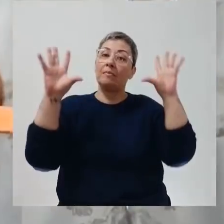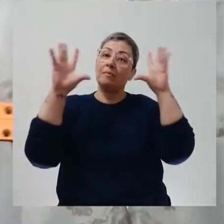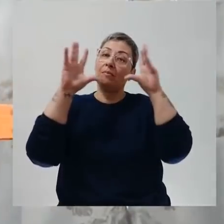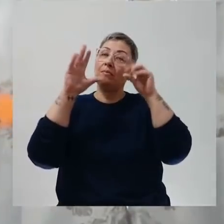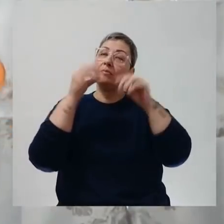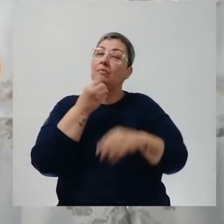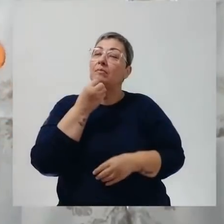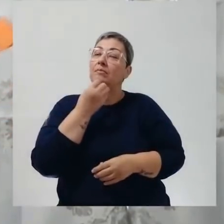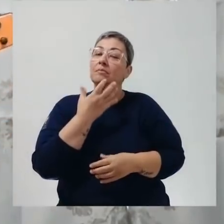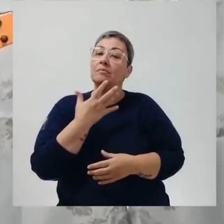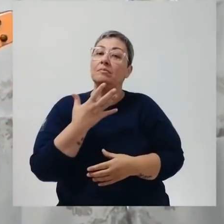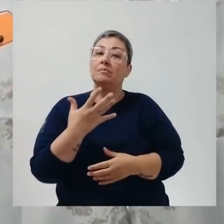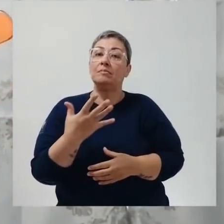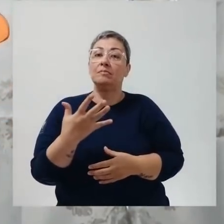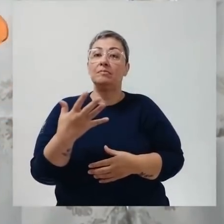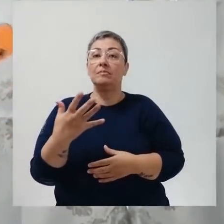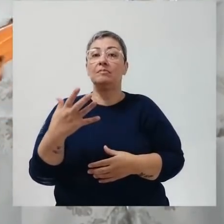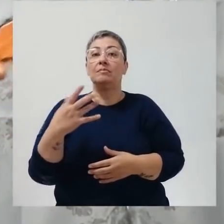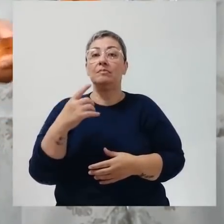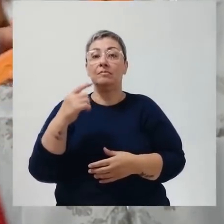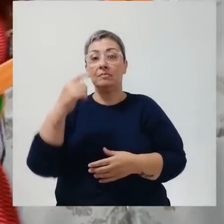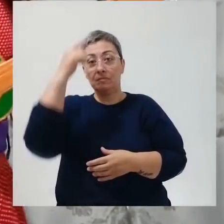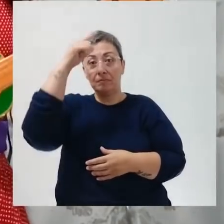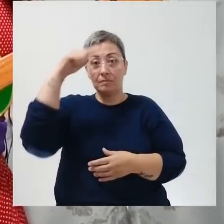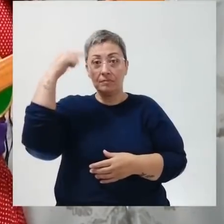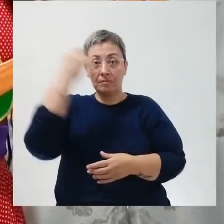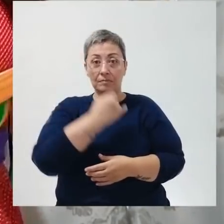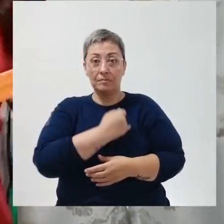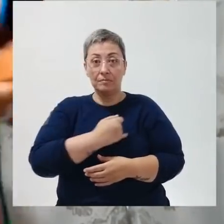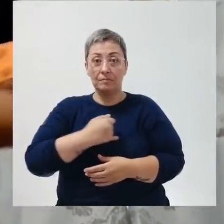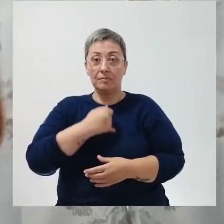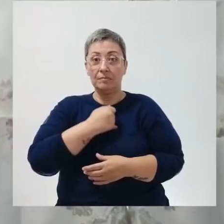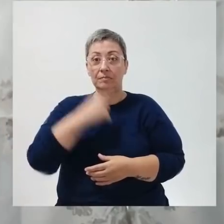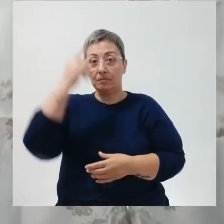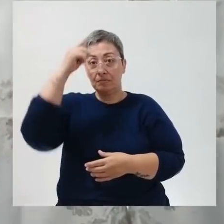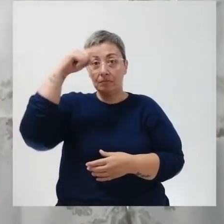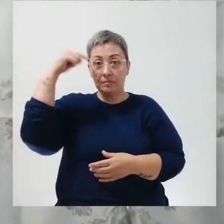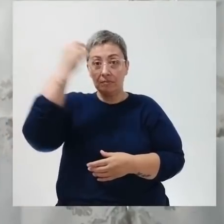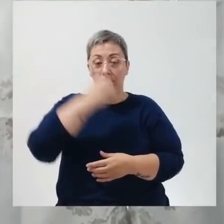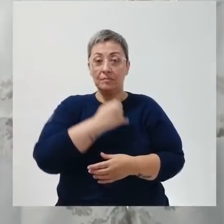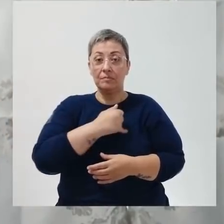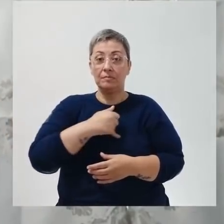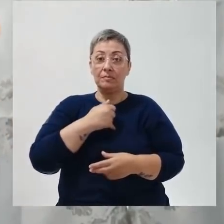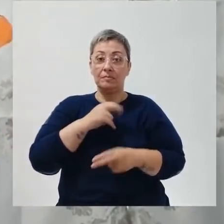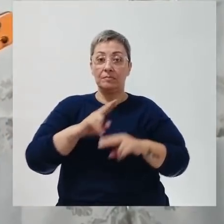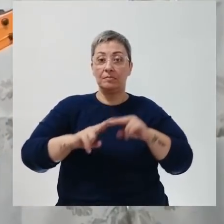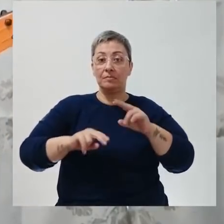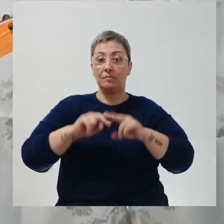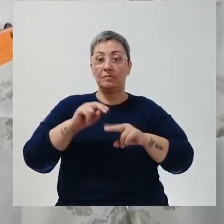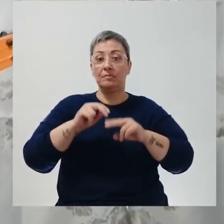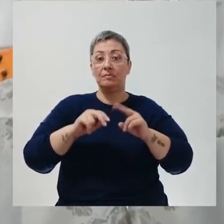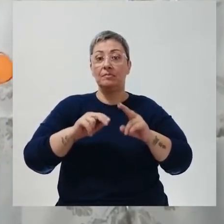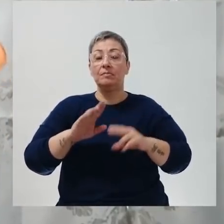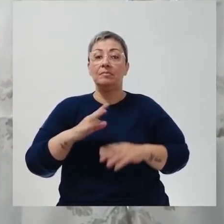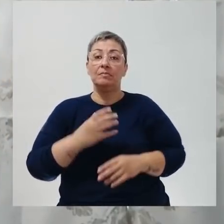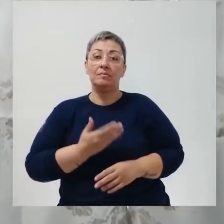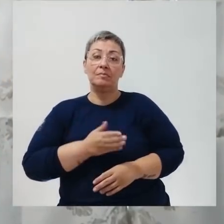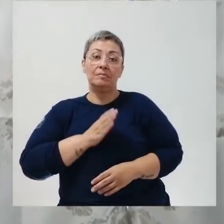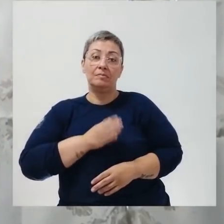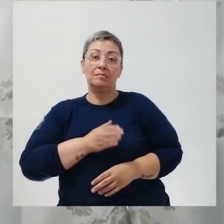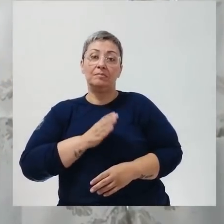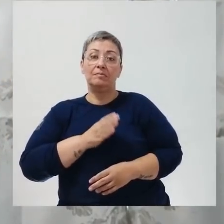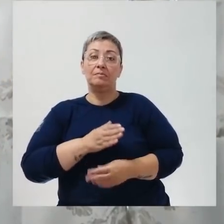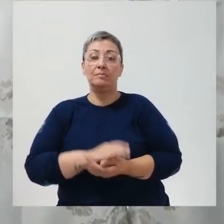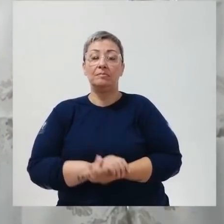e a noite é tão boa. São João, aquece a fogueira do